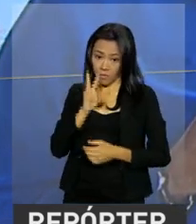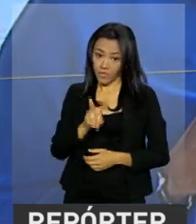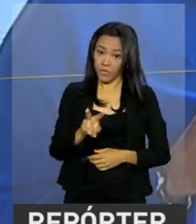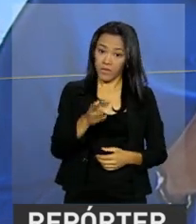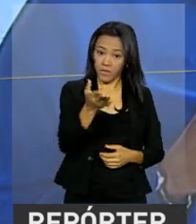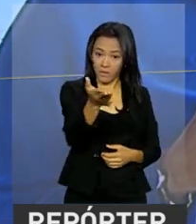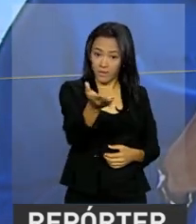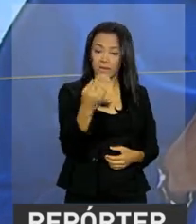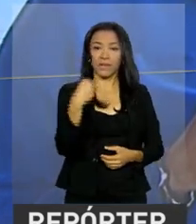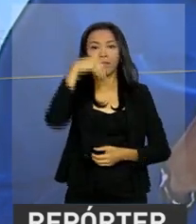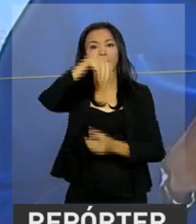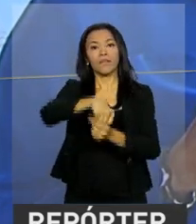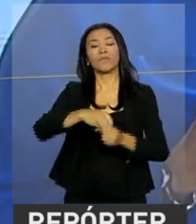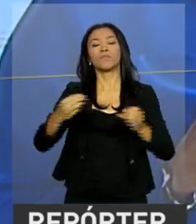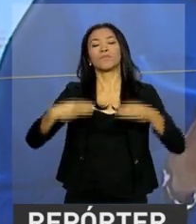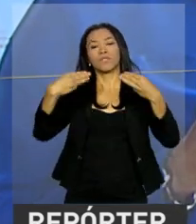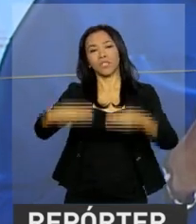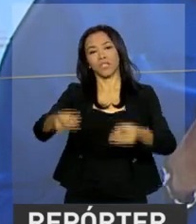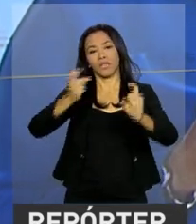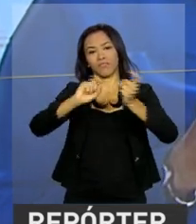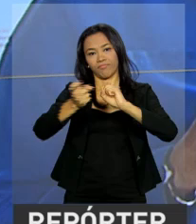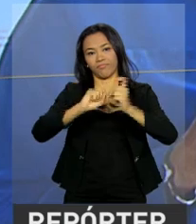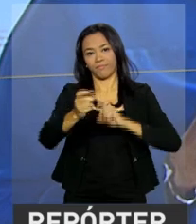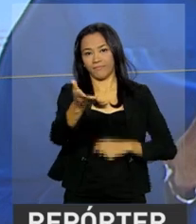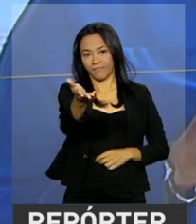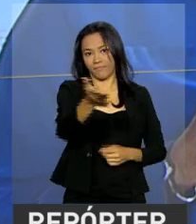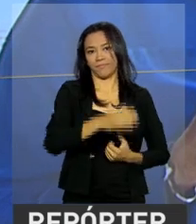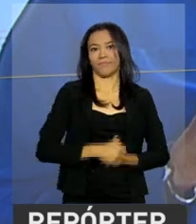Ministério do Planejamento. Oi, Mara.